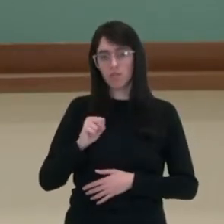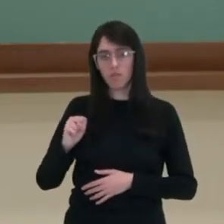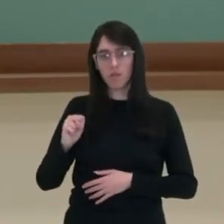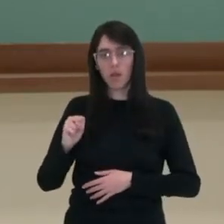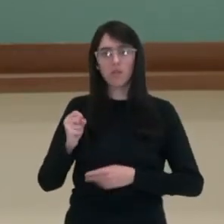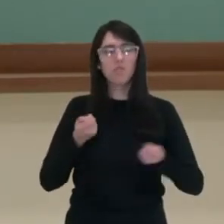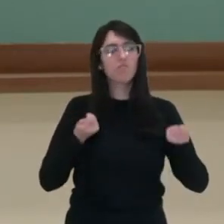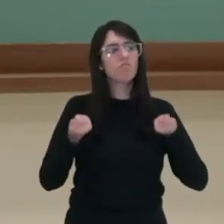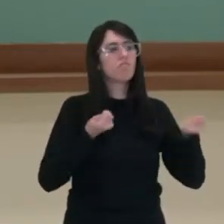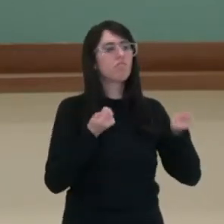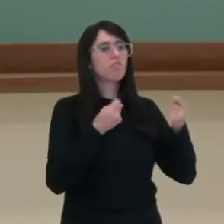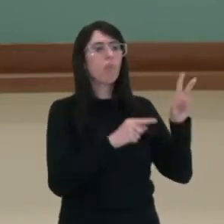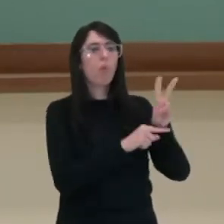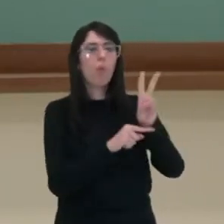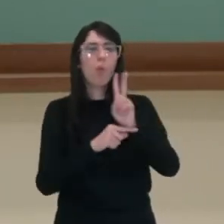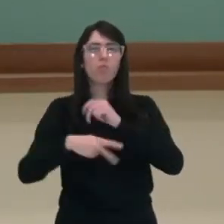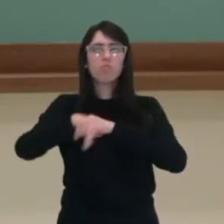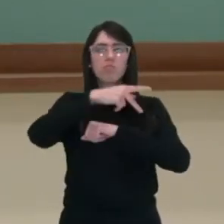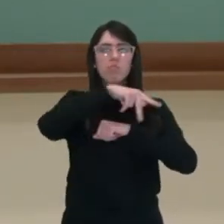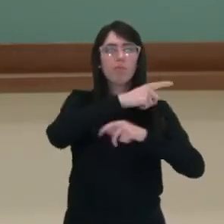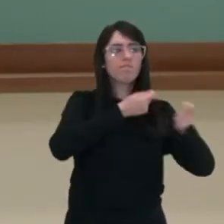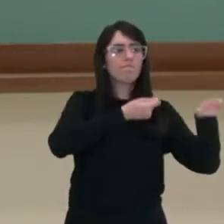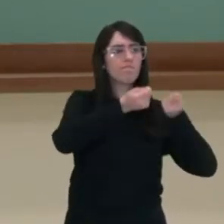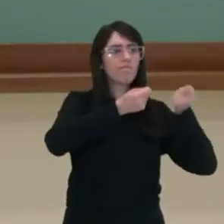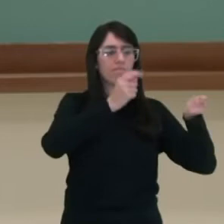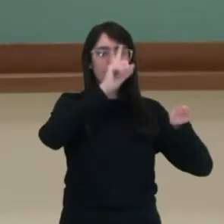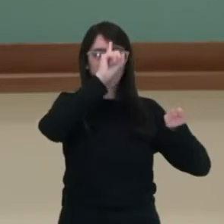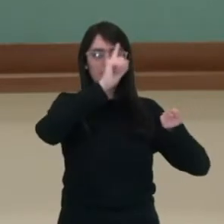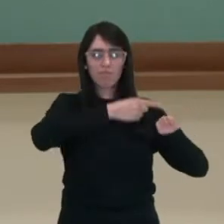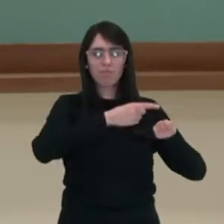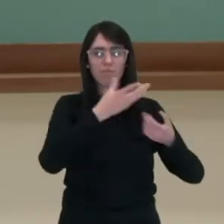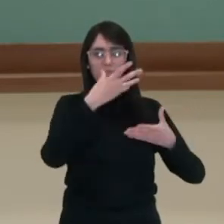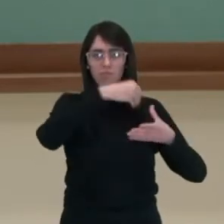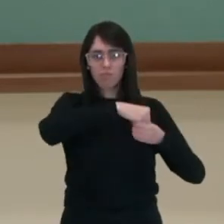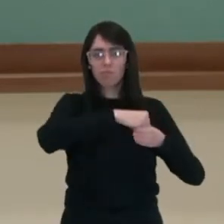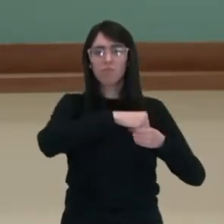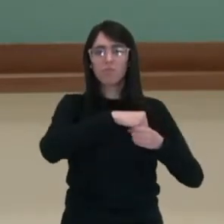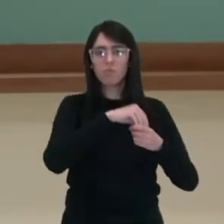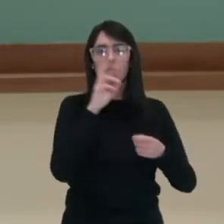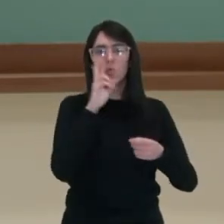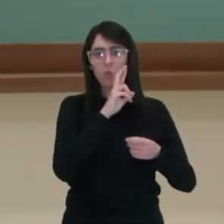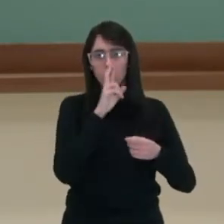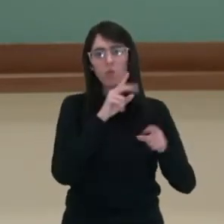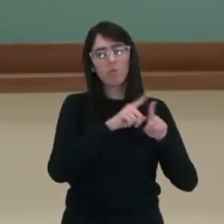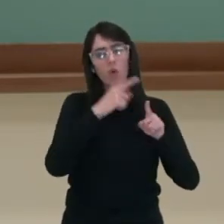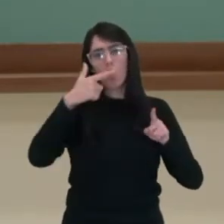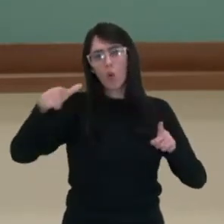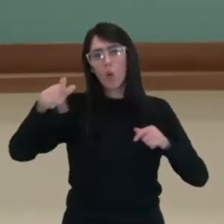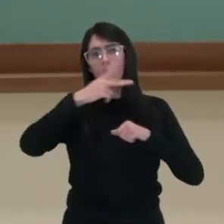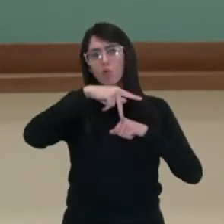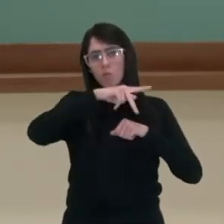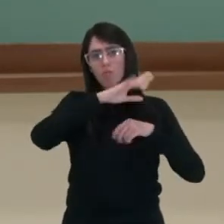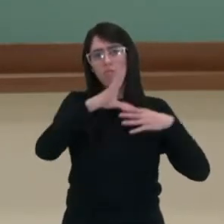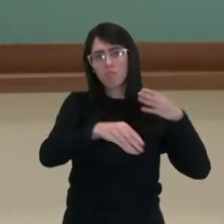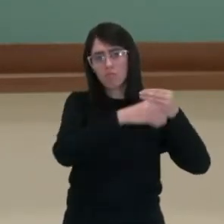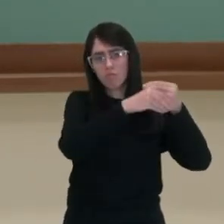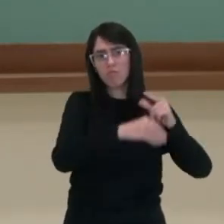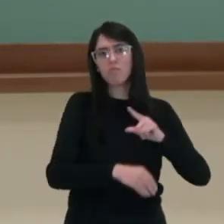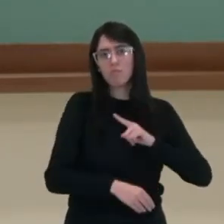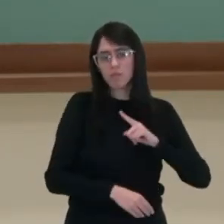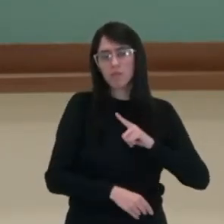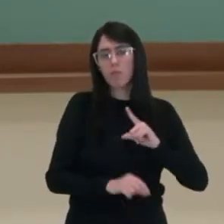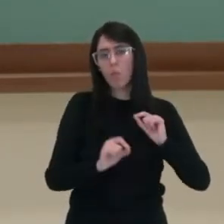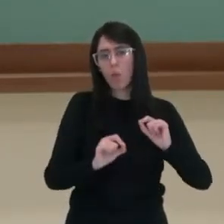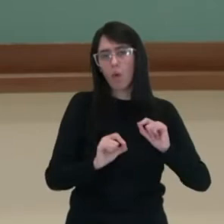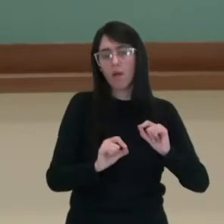aquelas nações que faziam parte da Rússia, juntamente com os outros países, formavam um único bloco. Com a